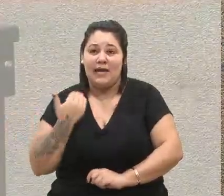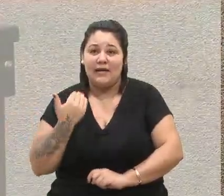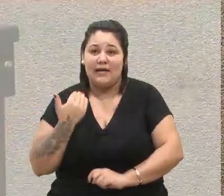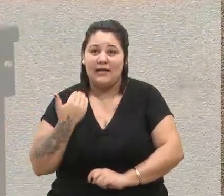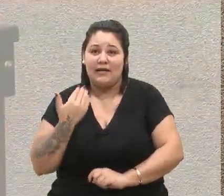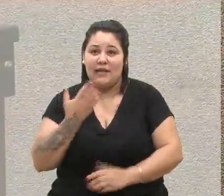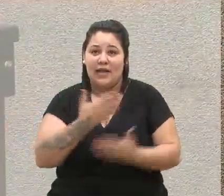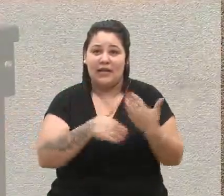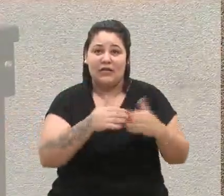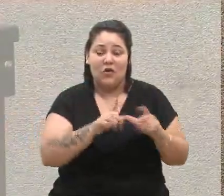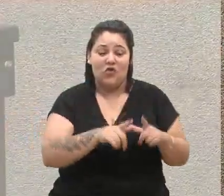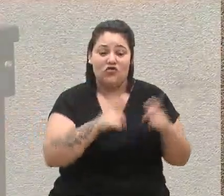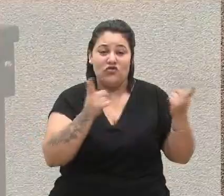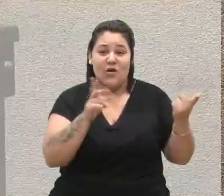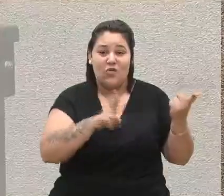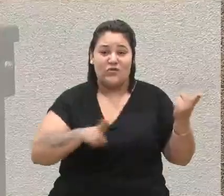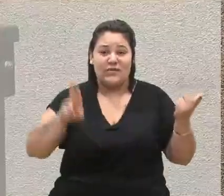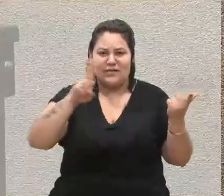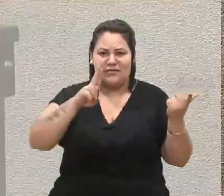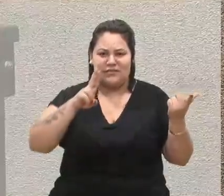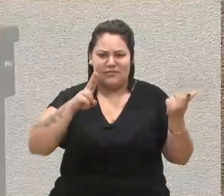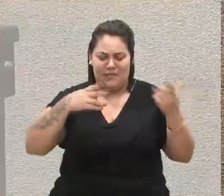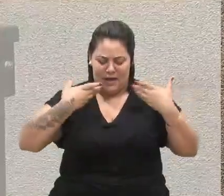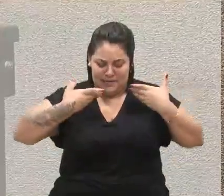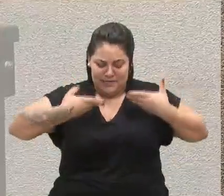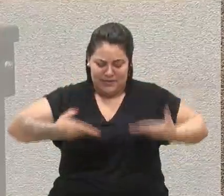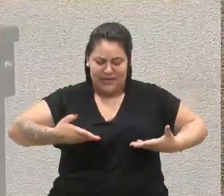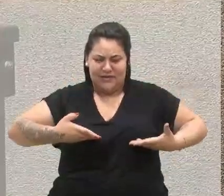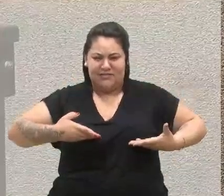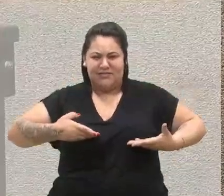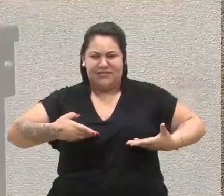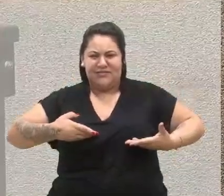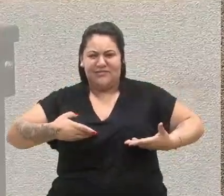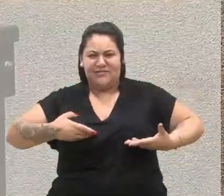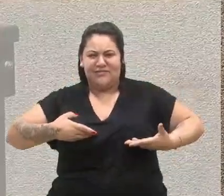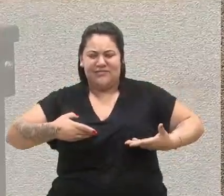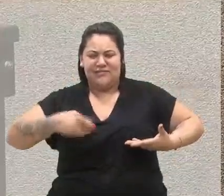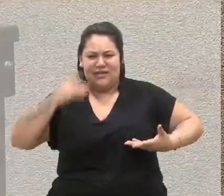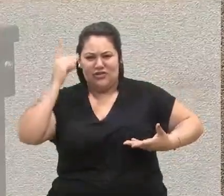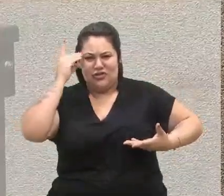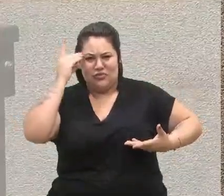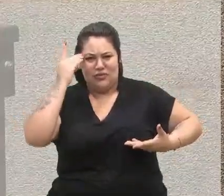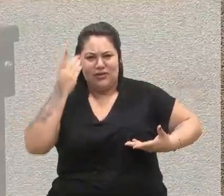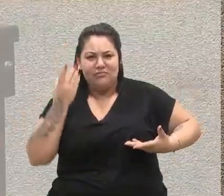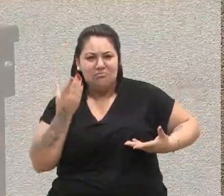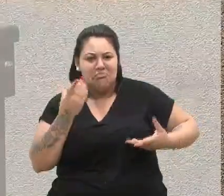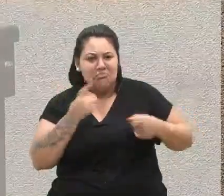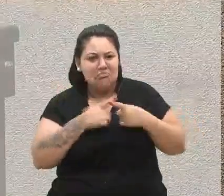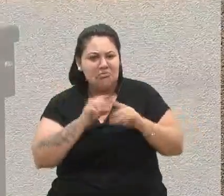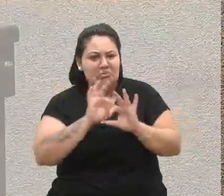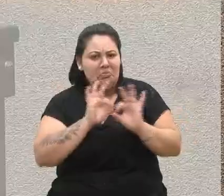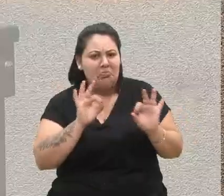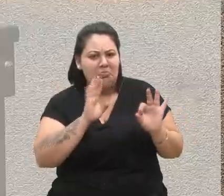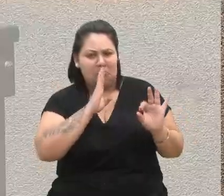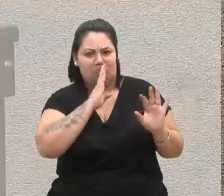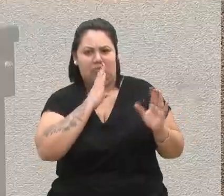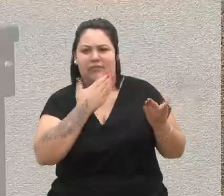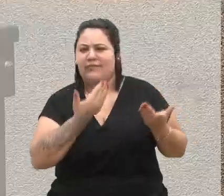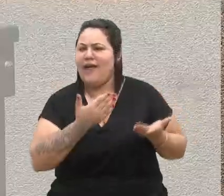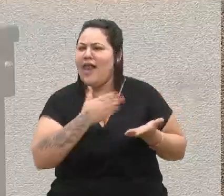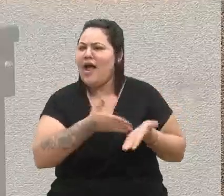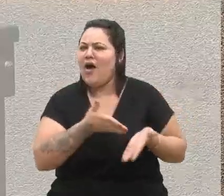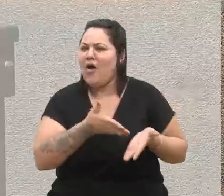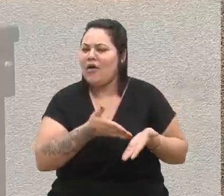ninguém fala. Por que não falam agora? Por que não falam? Então, assim, gente, quando a gente está